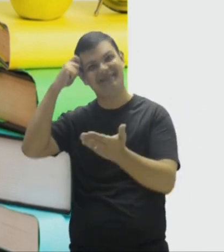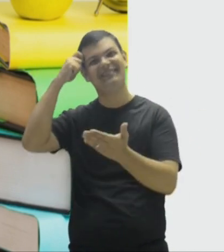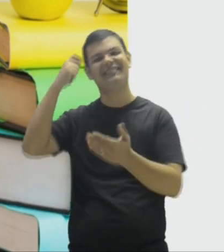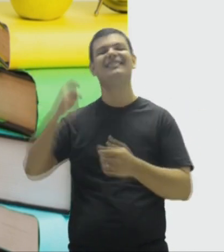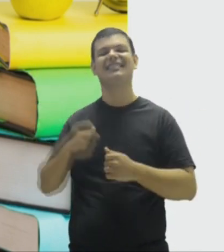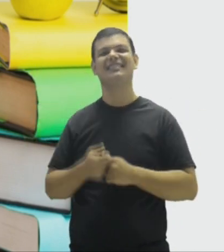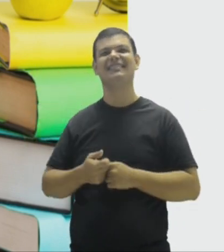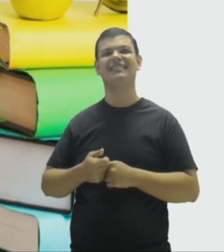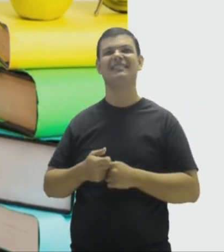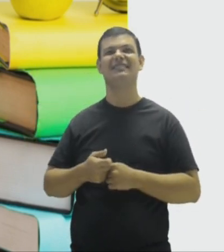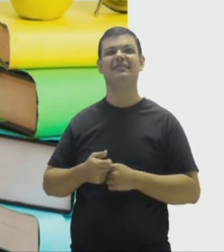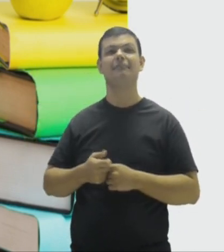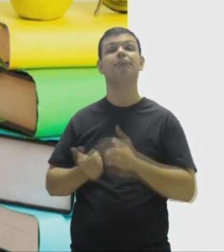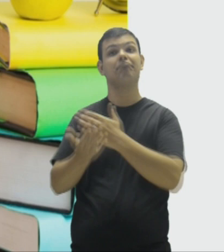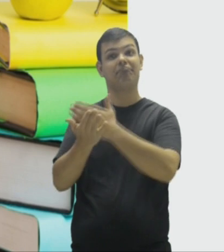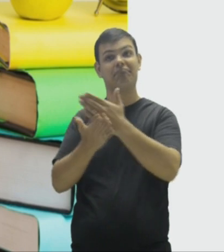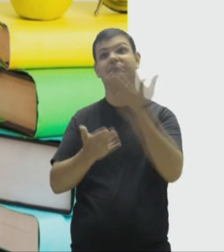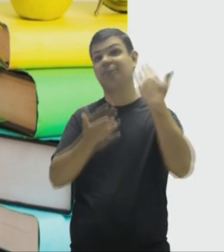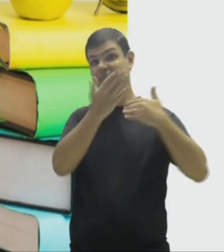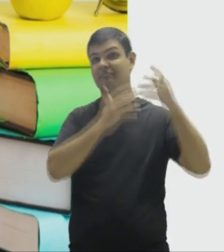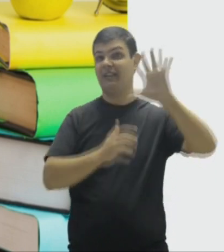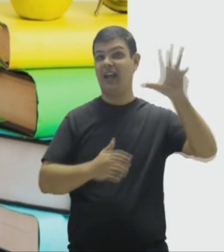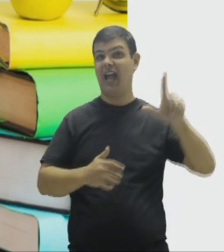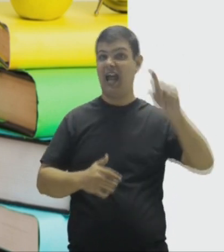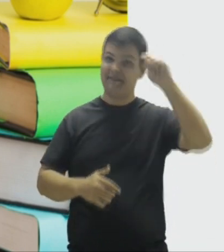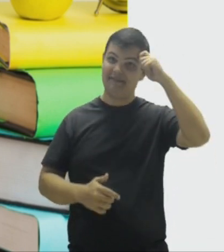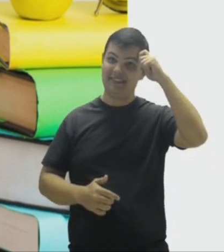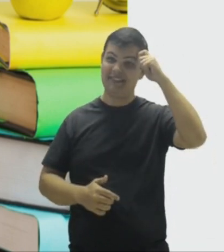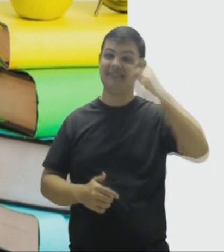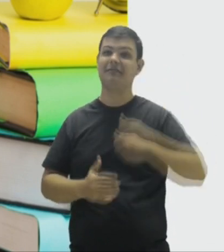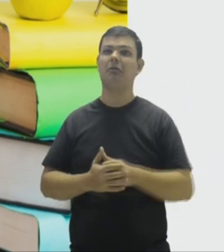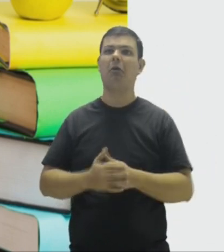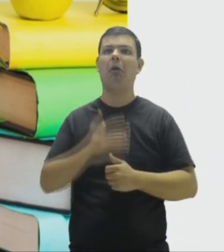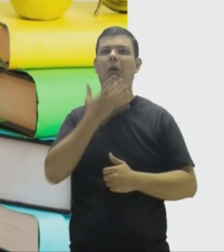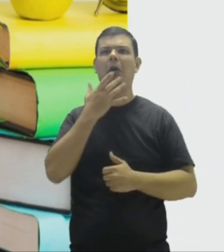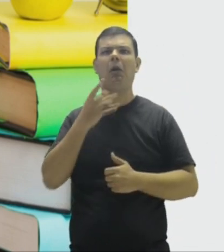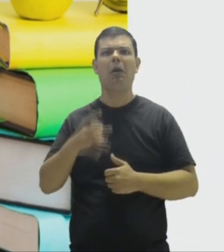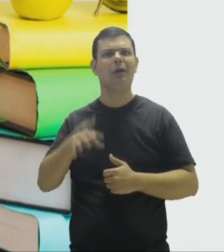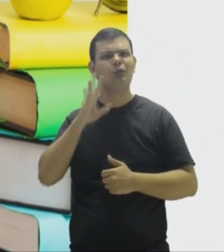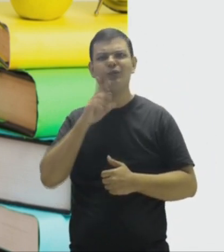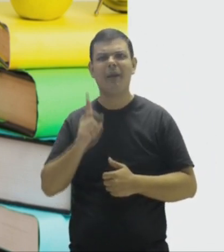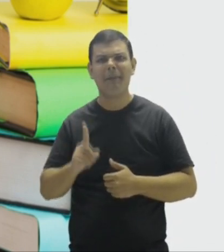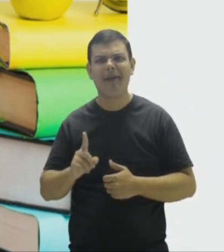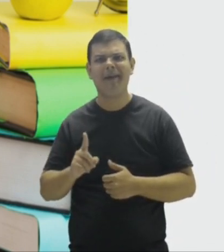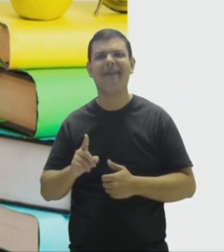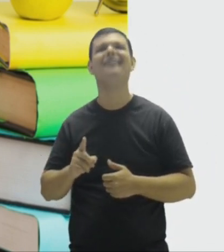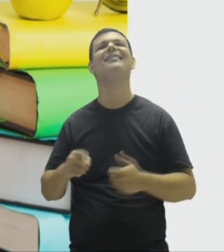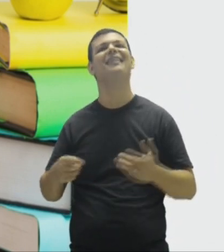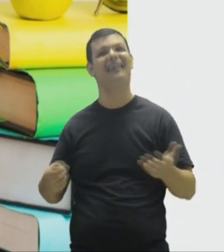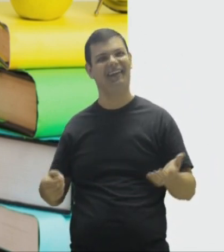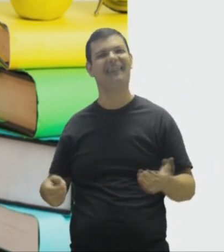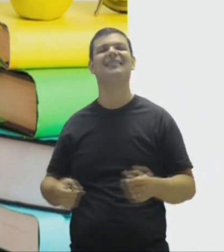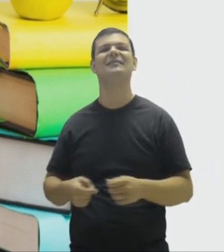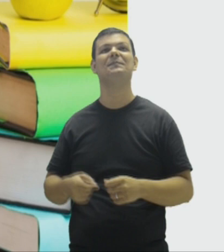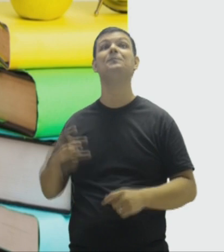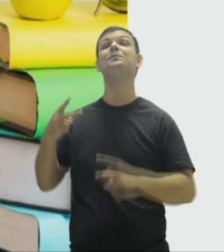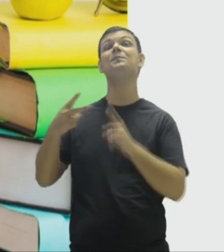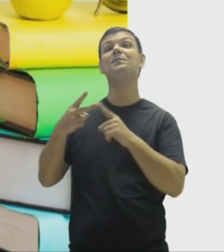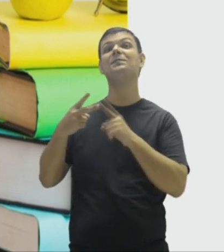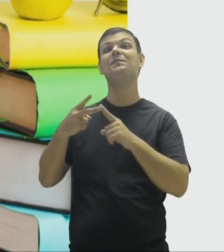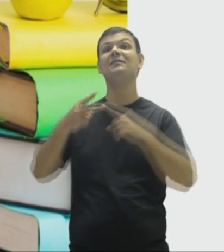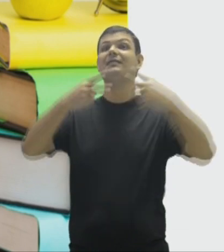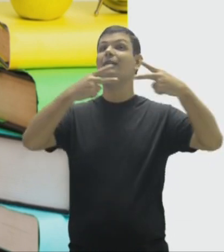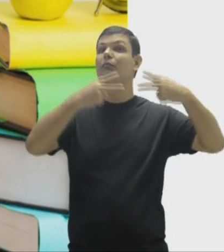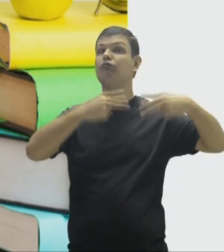lá que legal, né? A origem é africana. Professor, não sabia disso. Pois é. Vamos lá. Próximo.